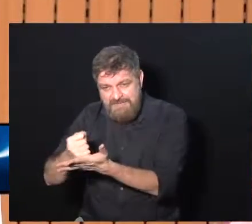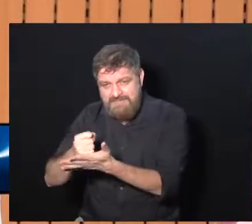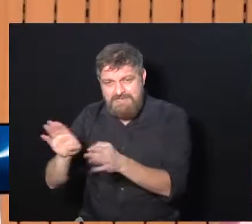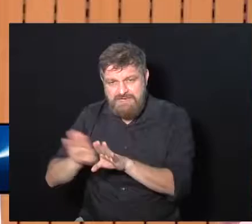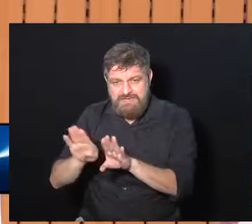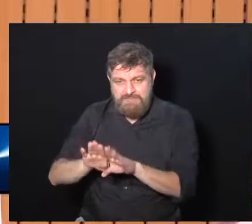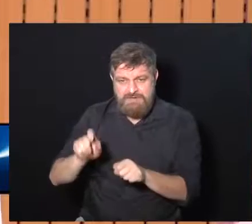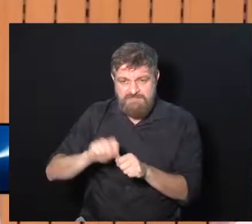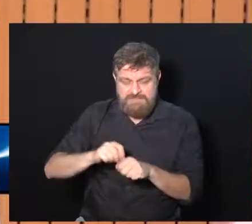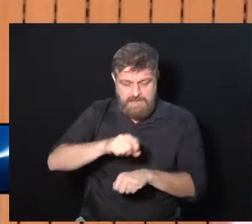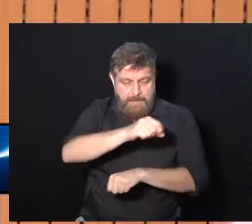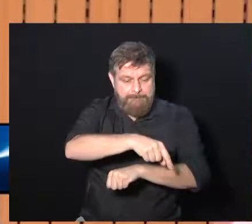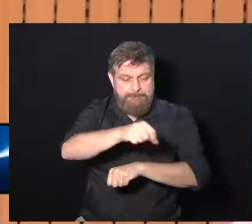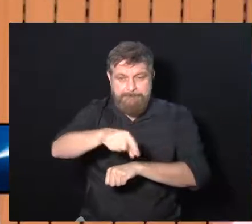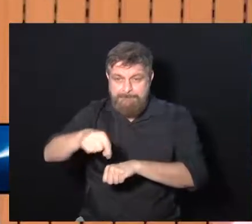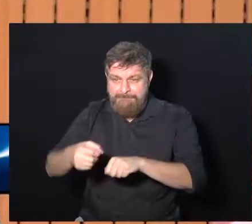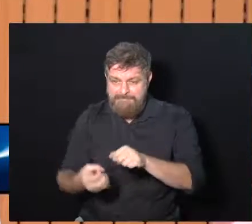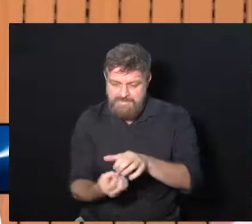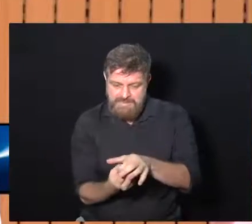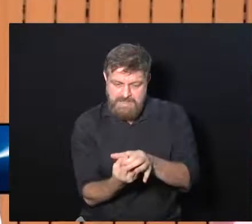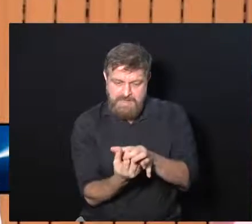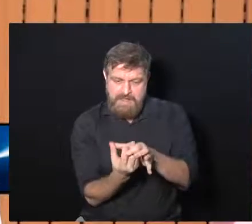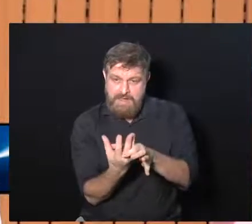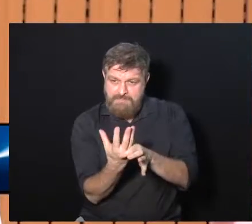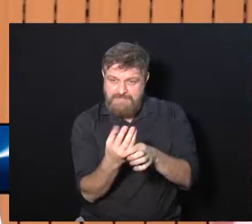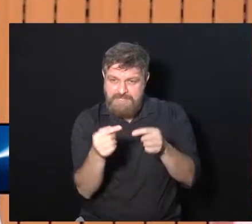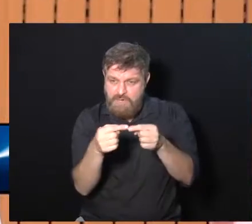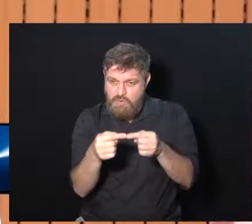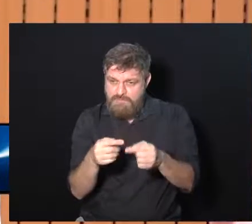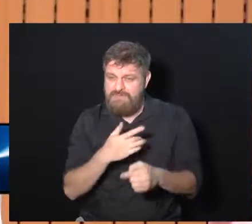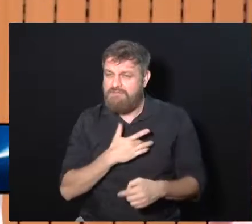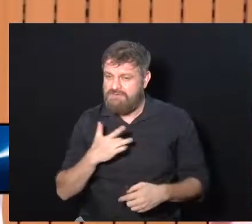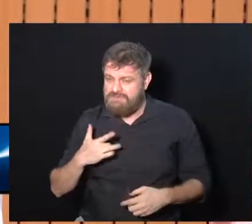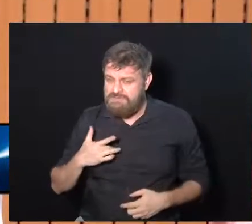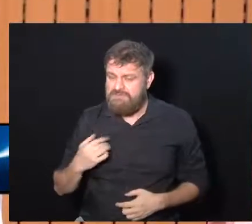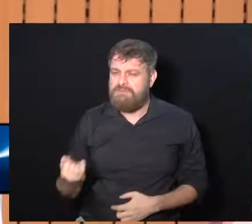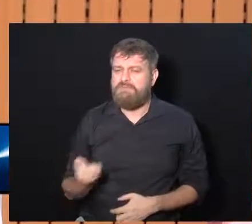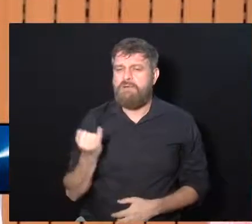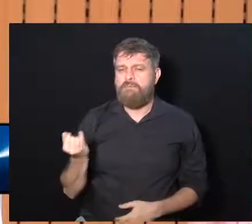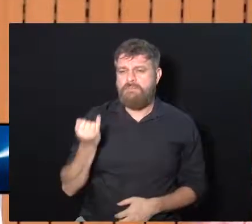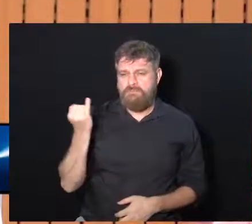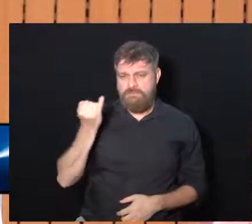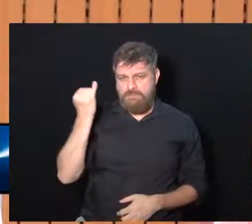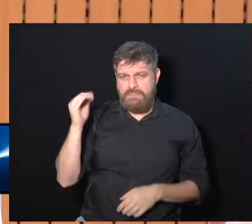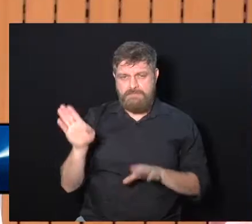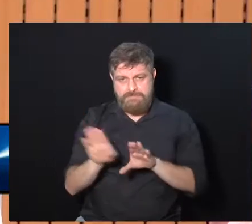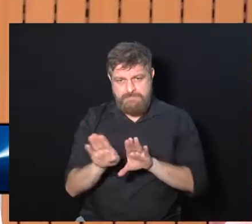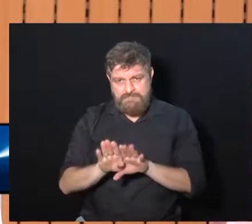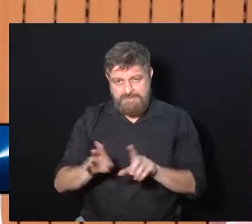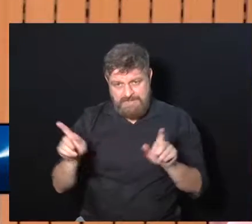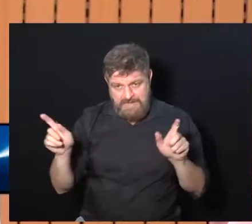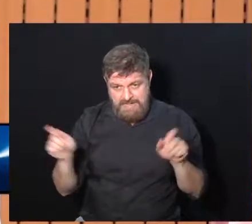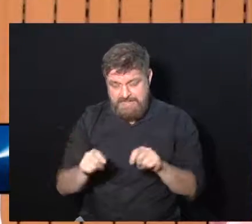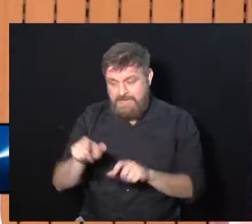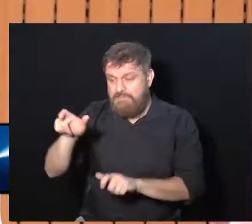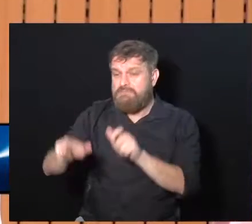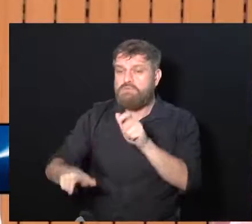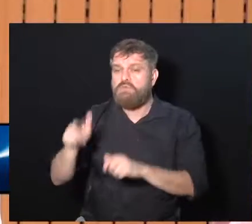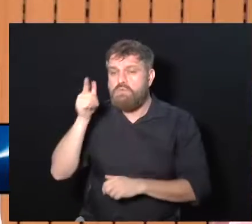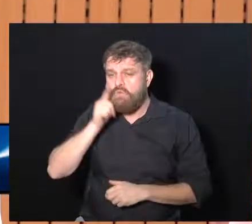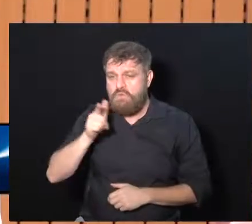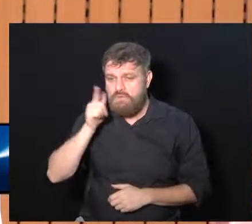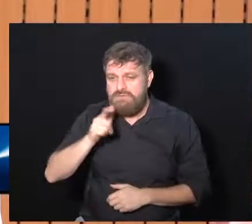e a utilização de plantas medicinais é uma coisa importante, inclusive que permite o fácil acesso